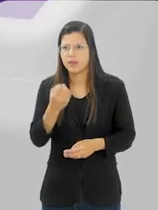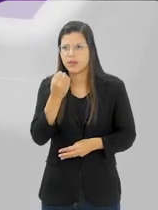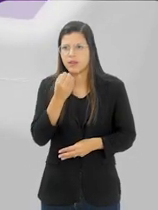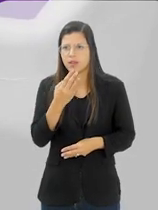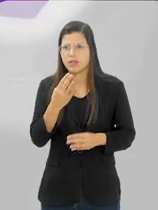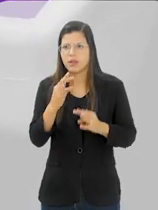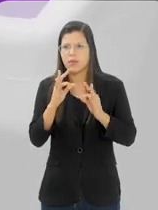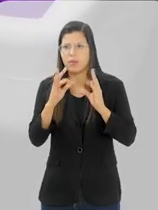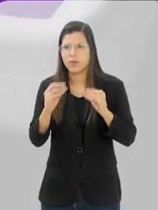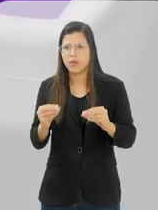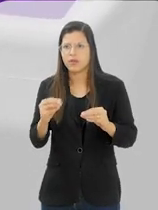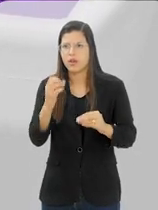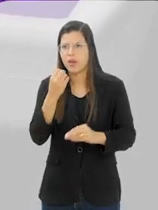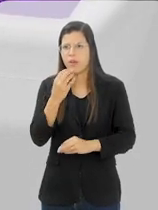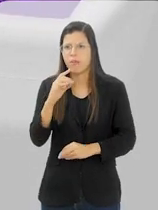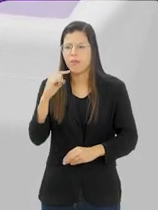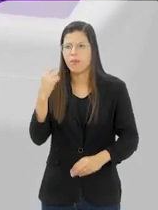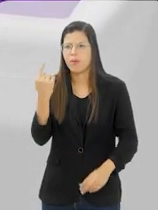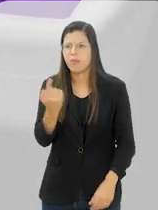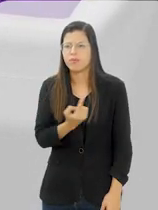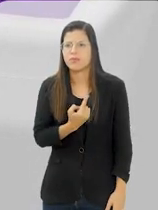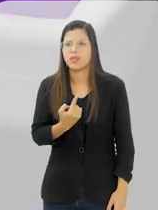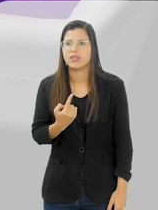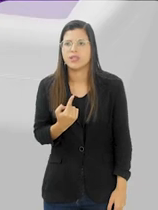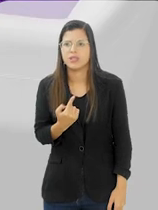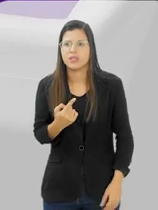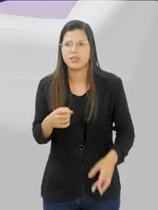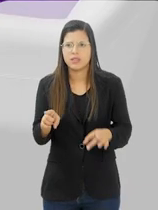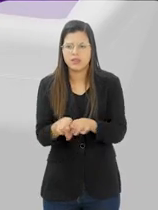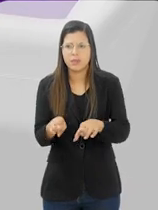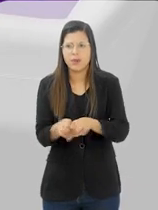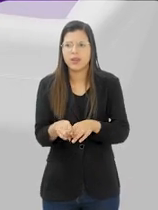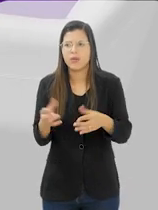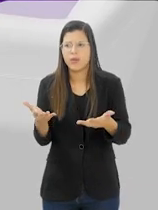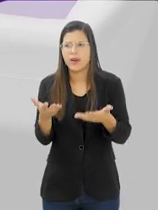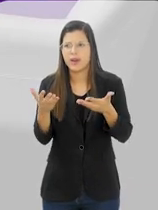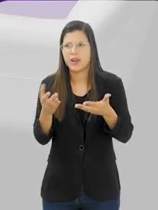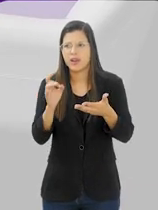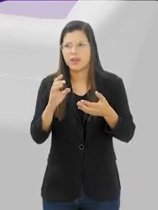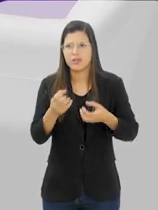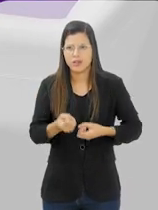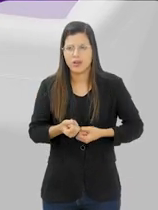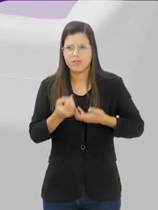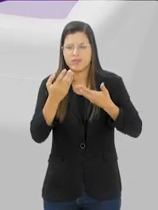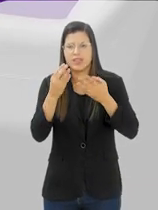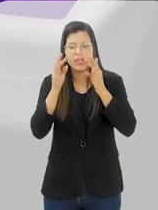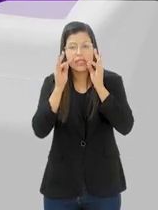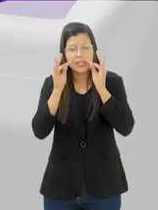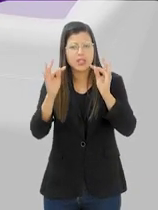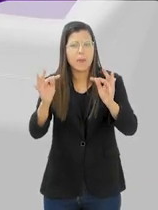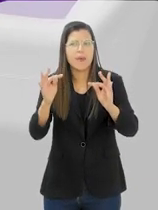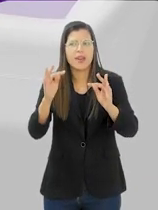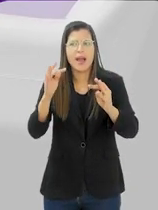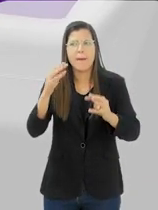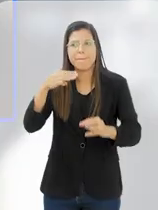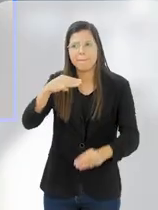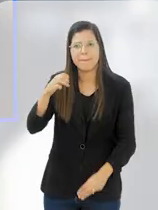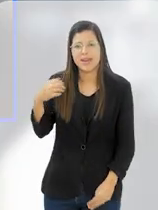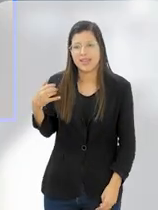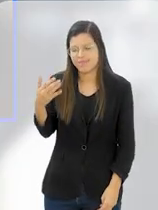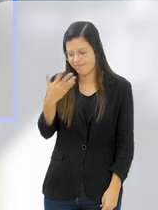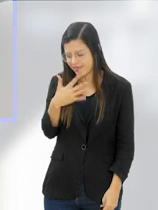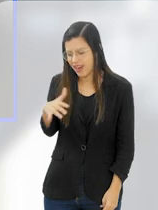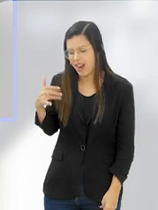todo mundo, né, Daniel? Todo. É isso, é bom para gente também, né? Eu tenho uma. Só queria só trazer um relato meio testemunhal de mãe, de uma criança